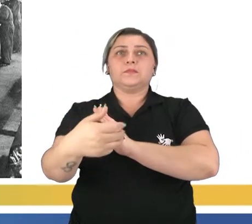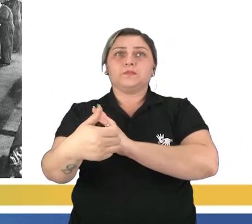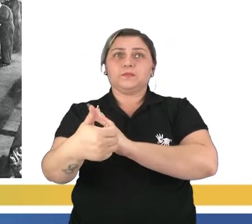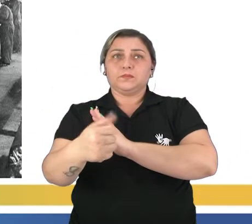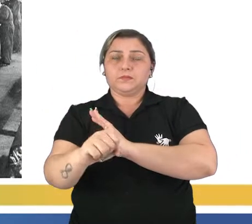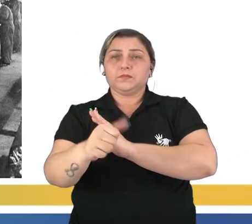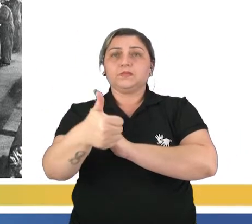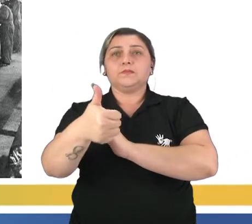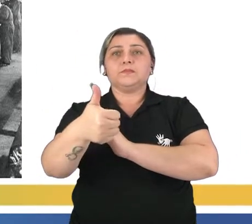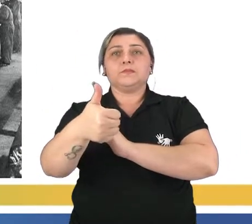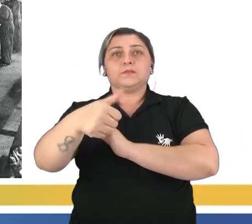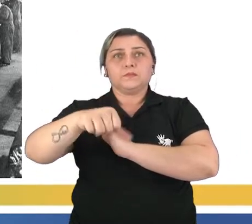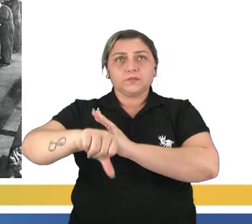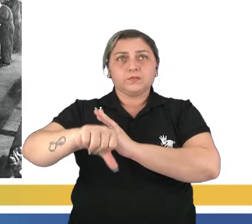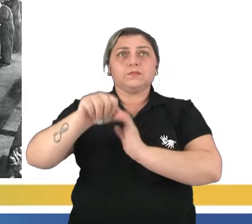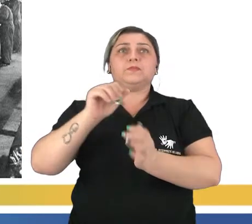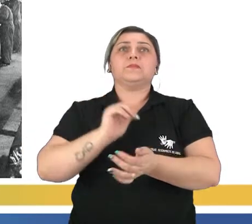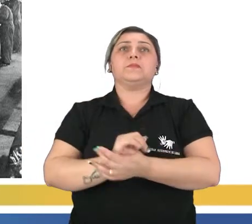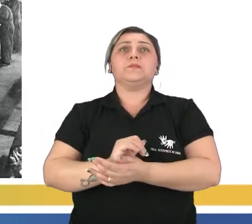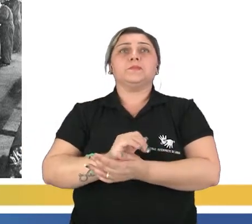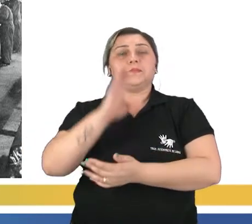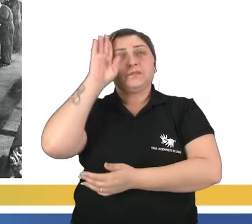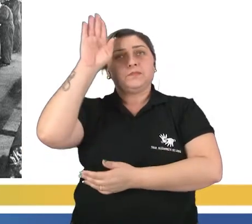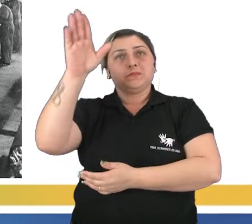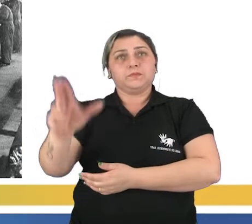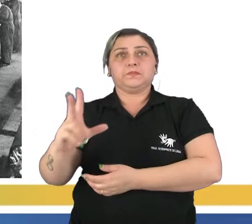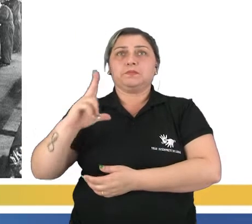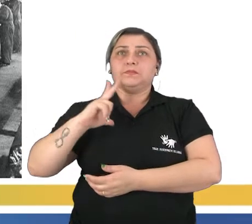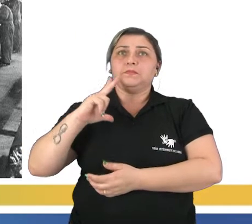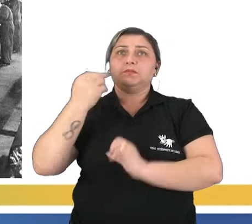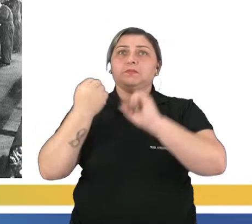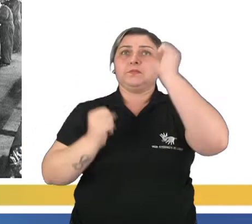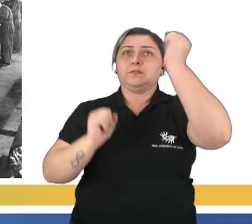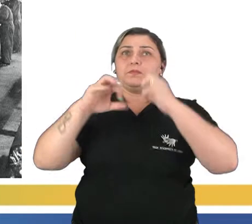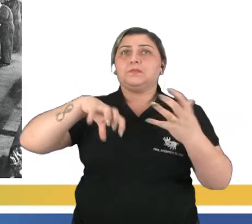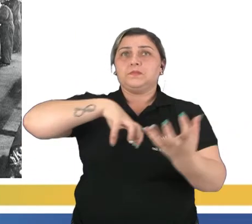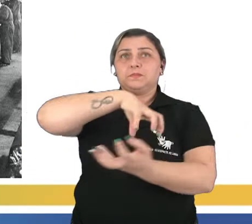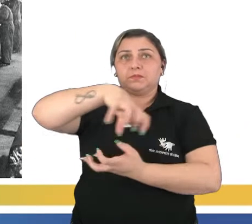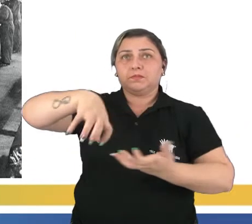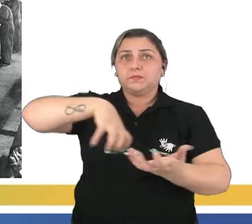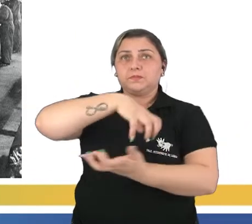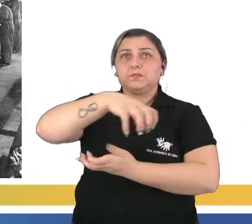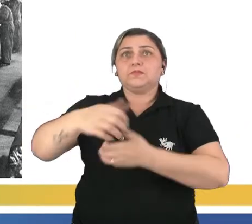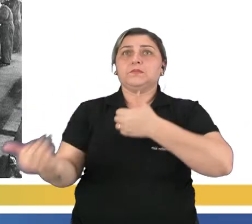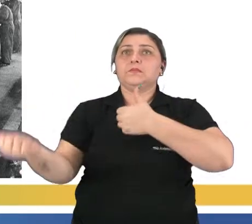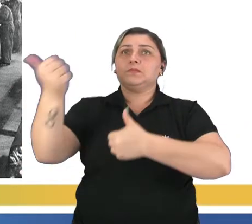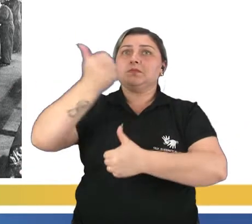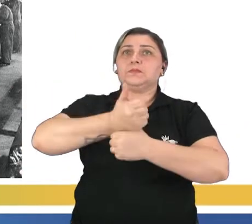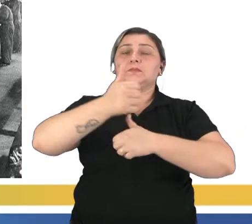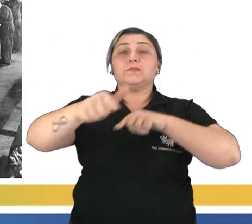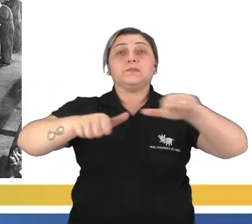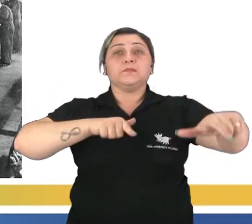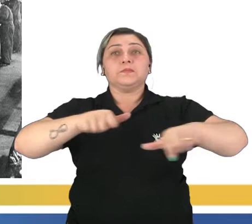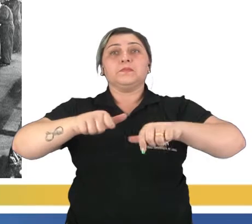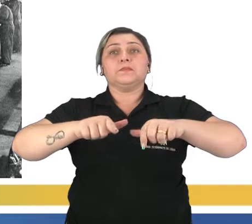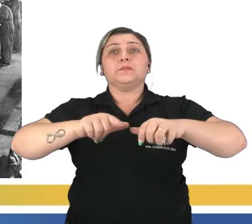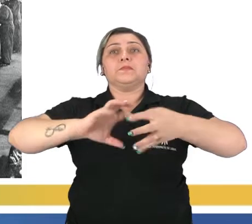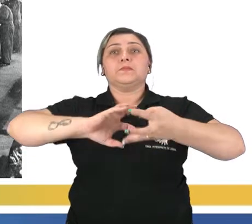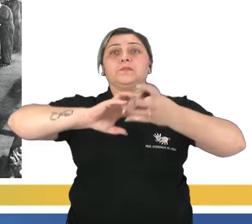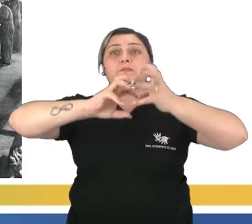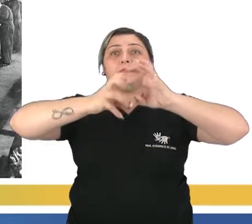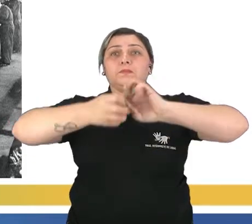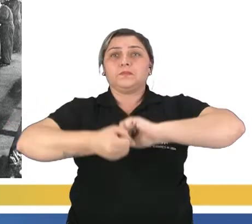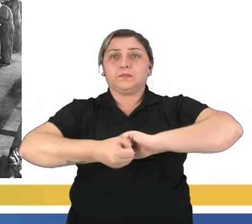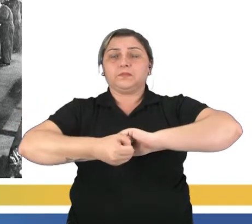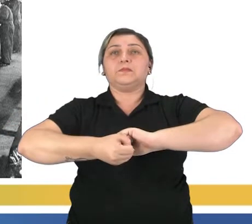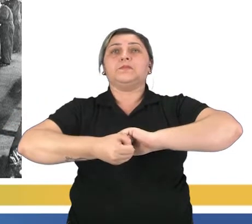séculos XVIII e XIX. A principal particularidade dessa revolução foi a substituição do